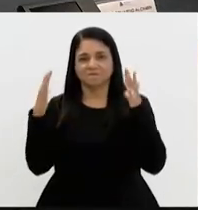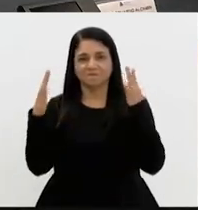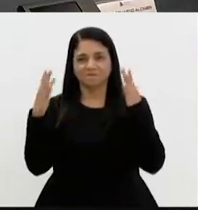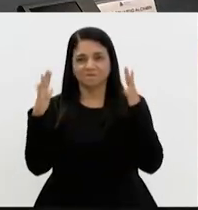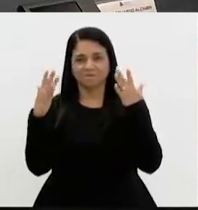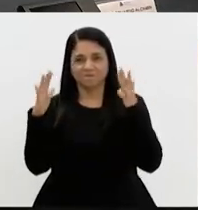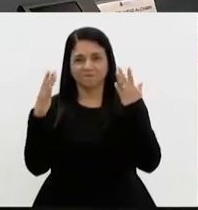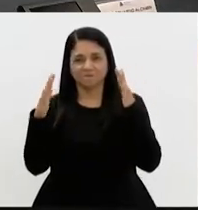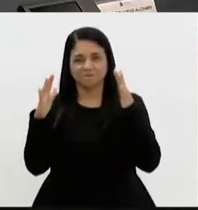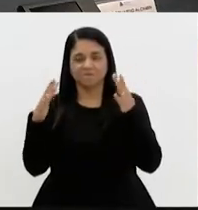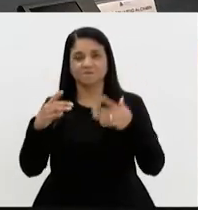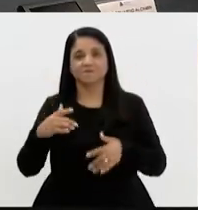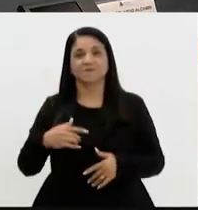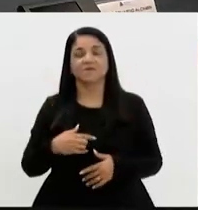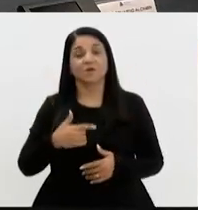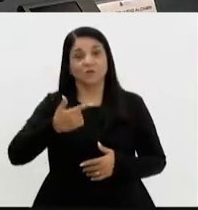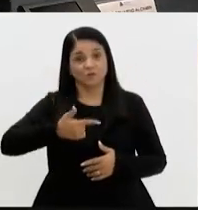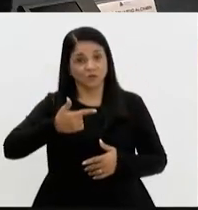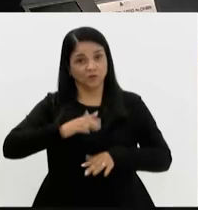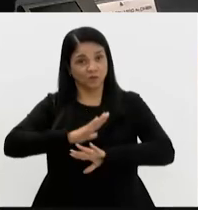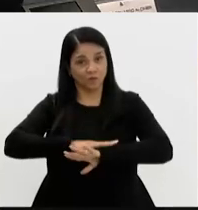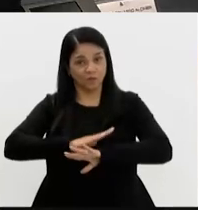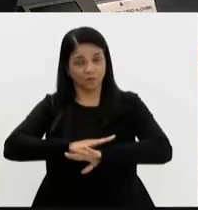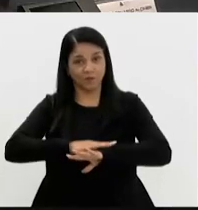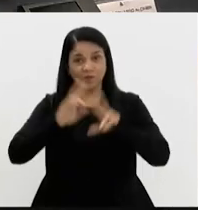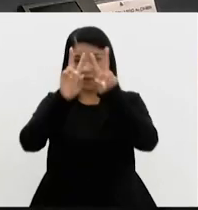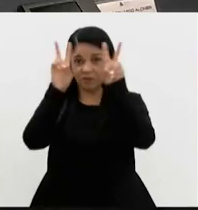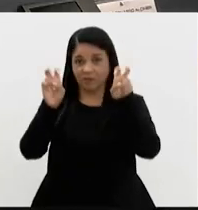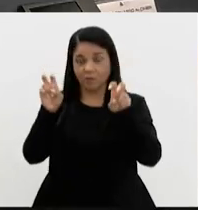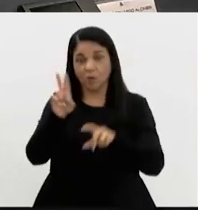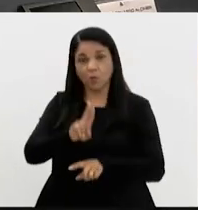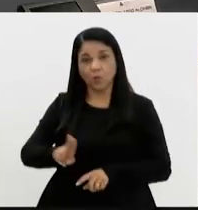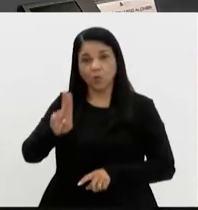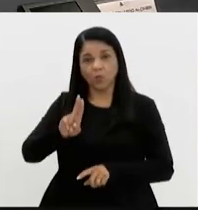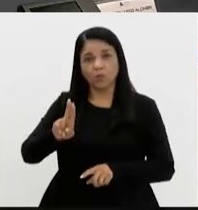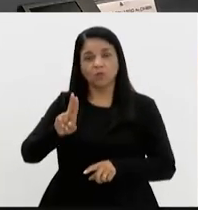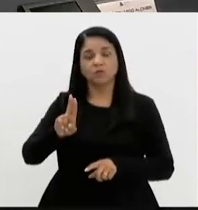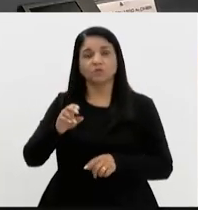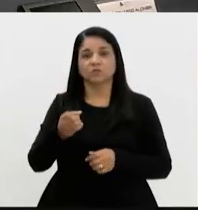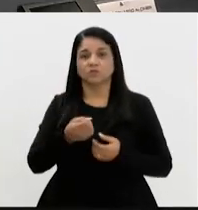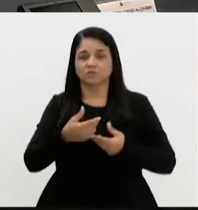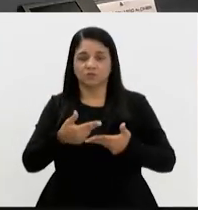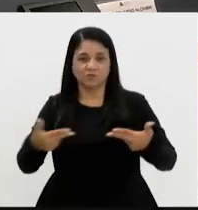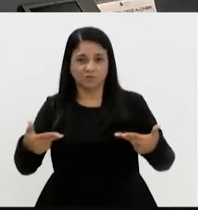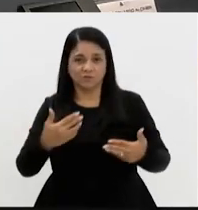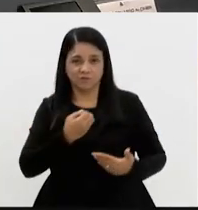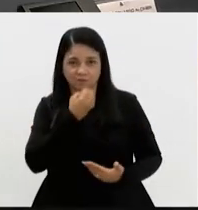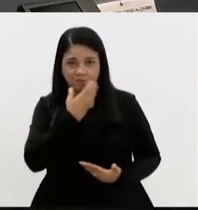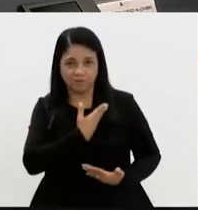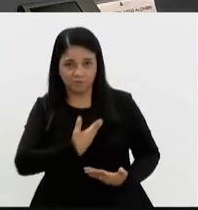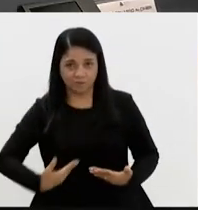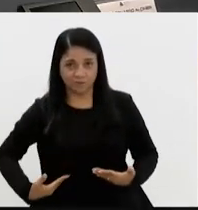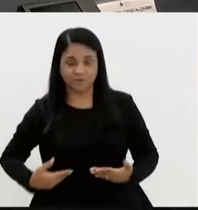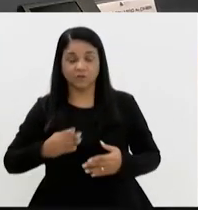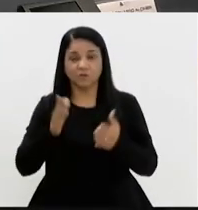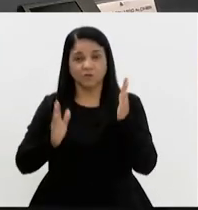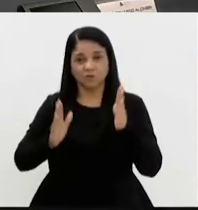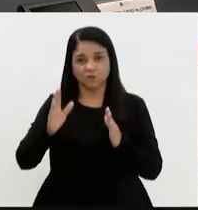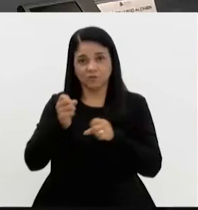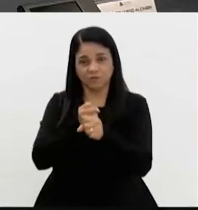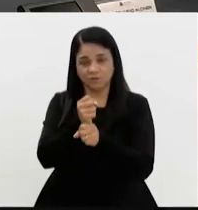TSE o segundo painel tem como tema o uso do bem público no ano eleitoral comunicações oficiais e